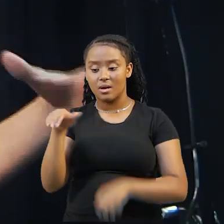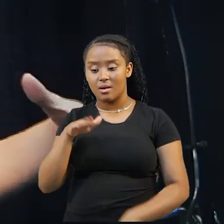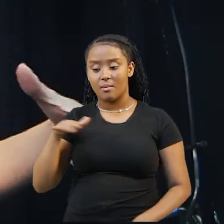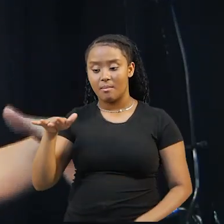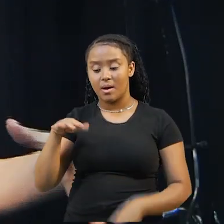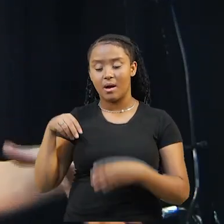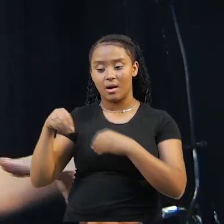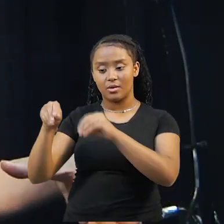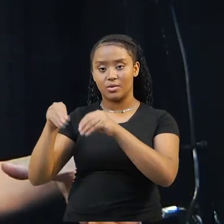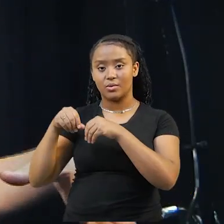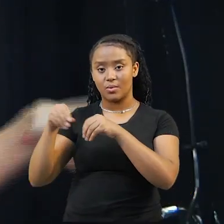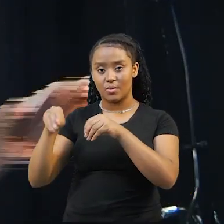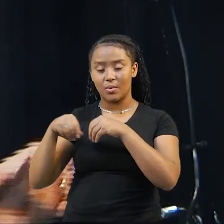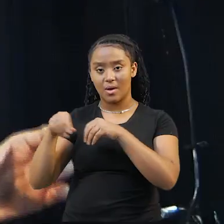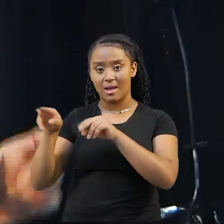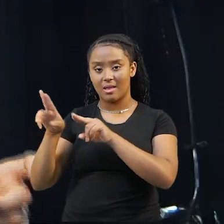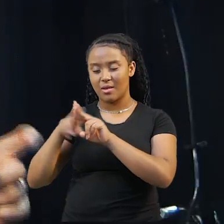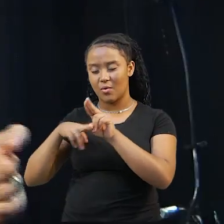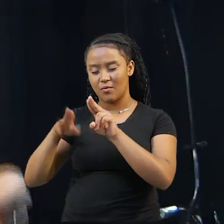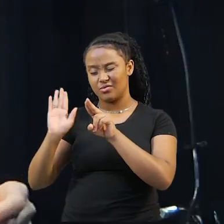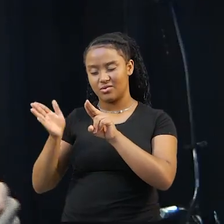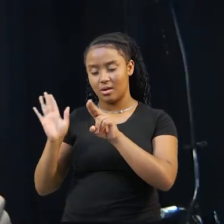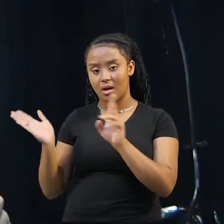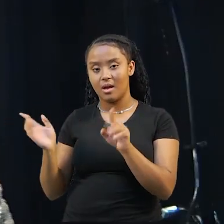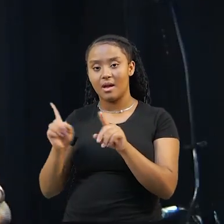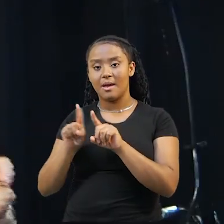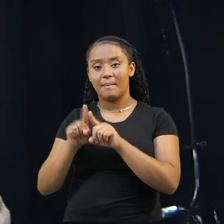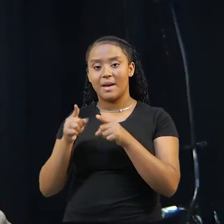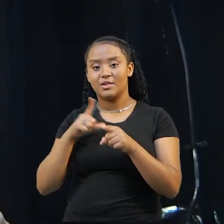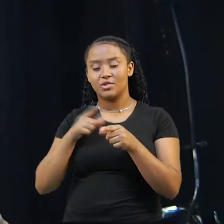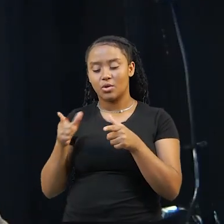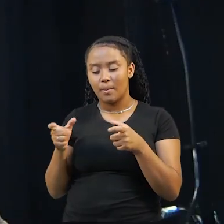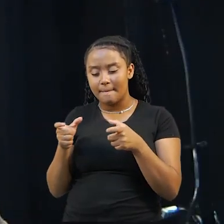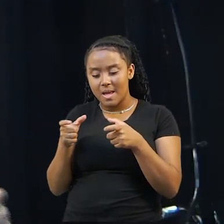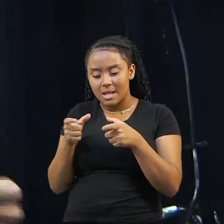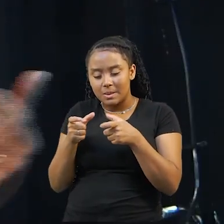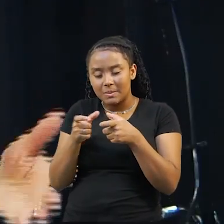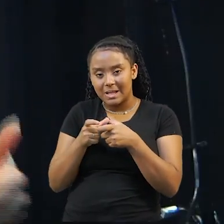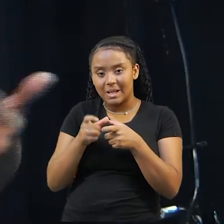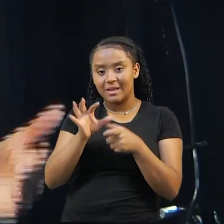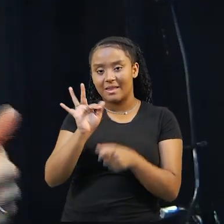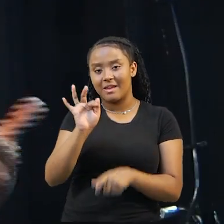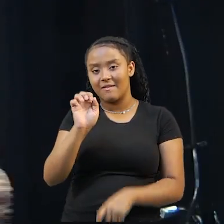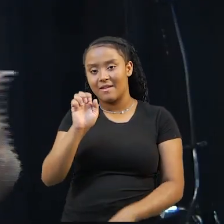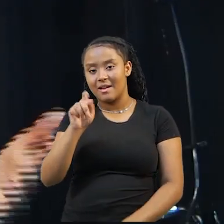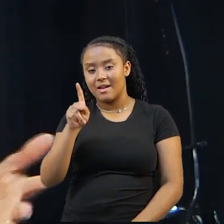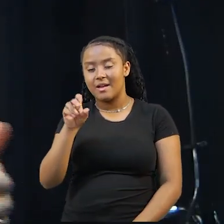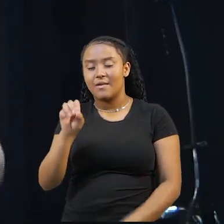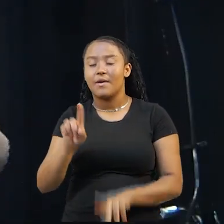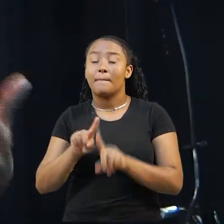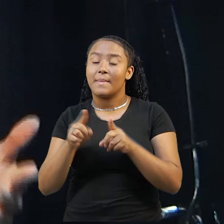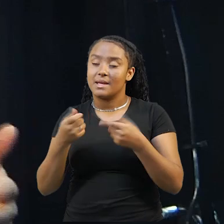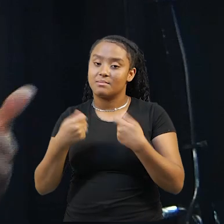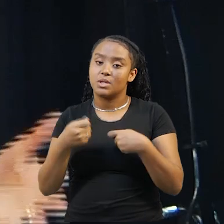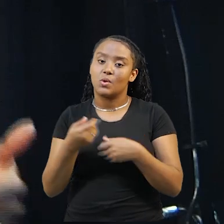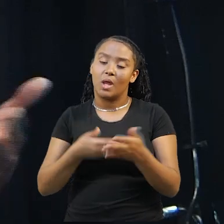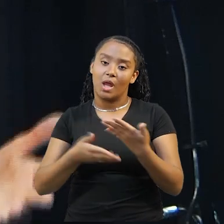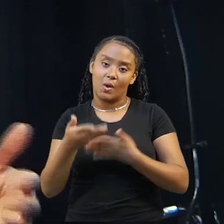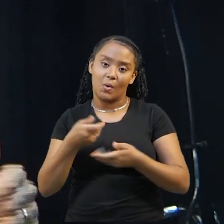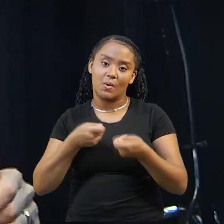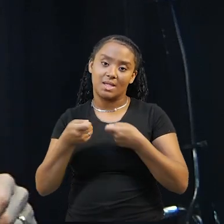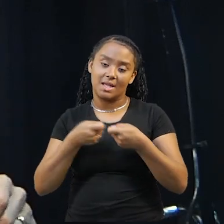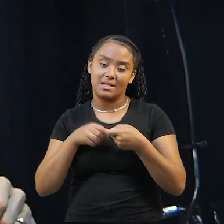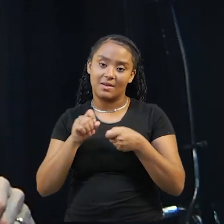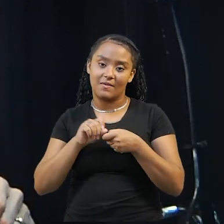terreno, grande parte já era da UFO e um pedacinho pequeno era da FAEPO, então foi necessária uma negociação da reitoria, né, minha e